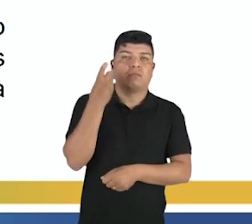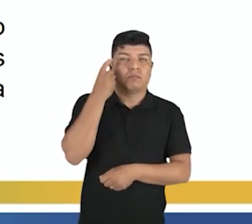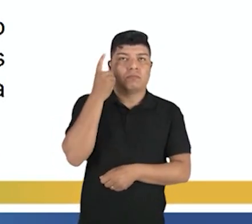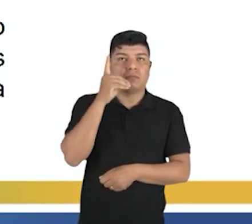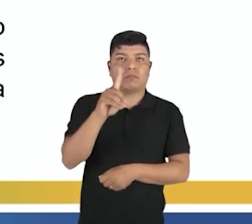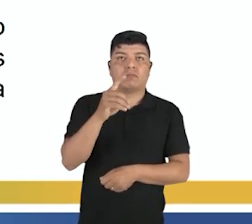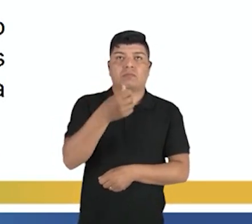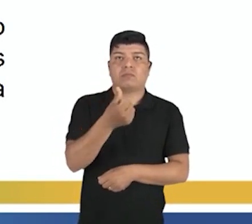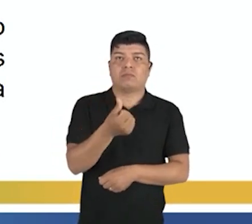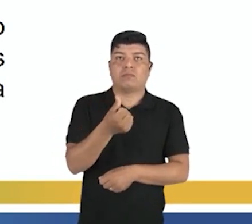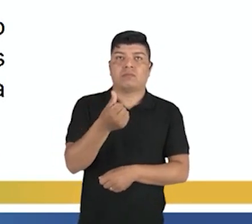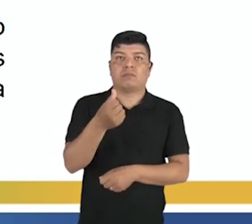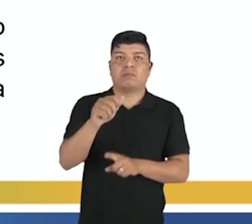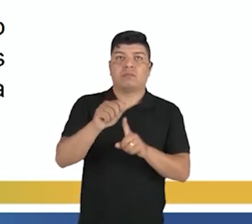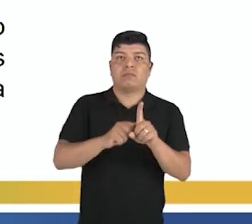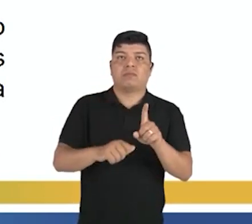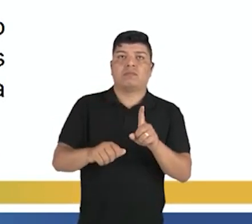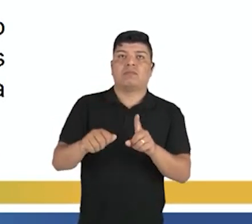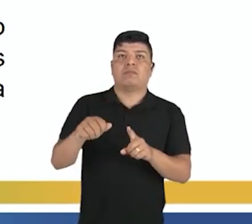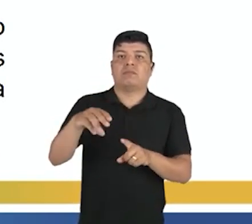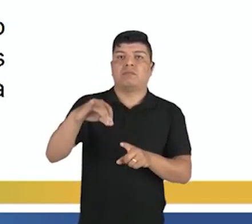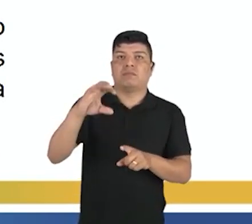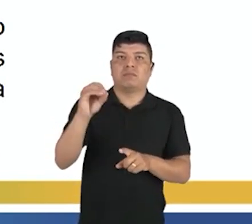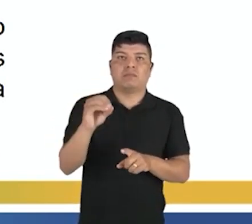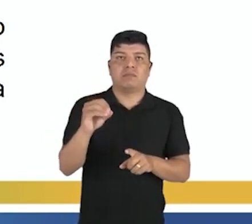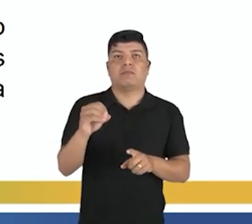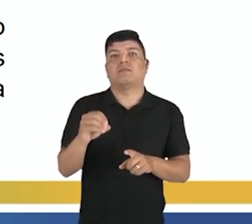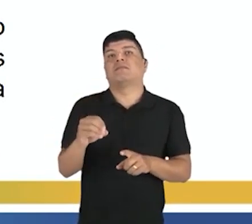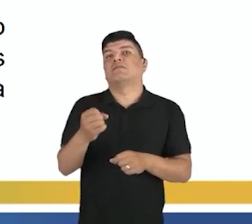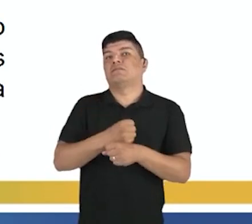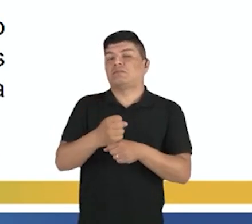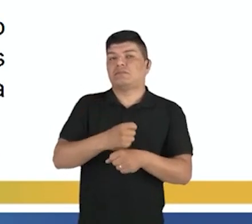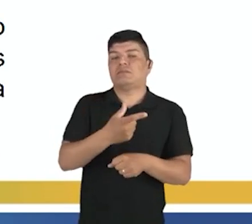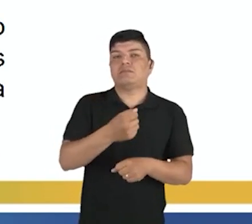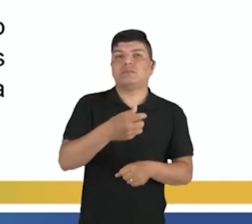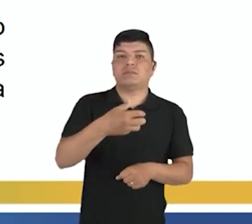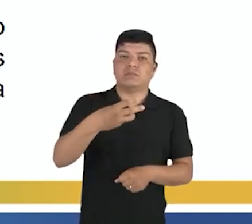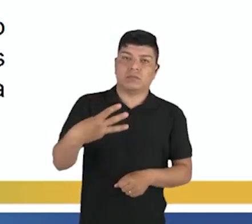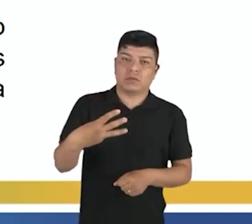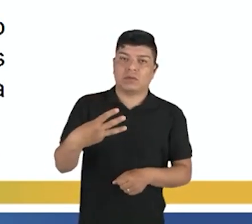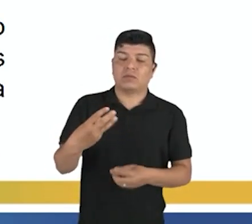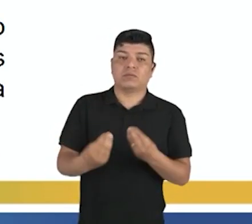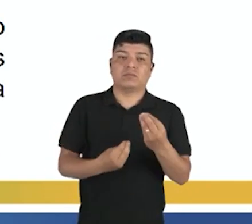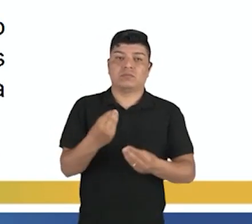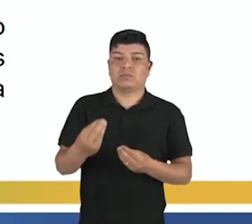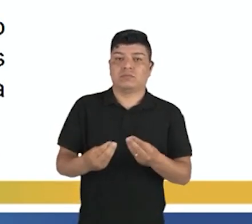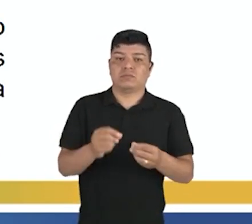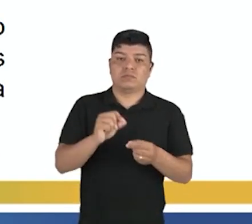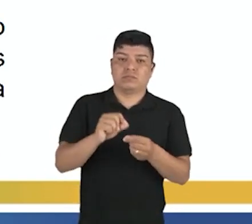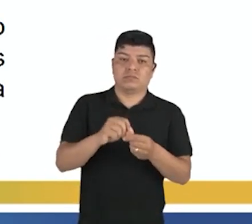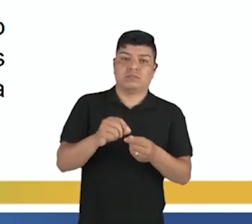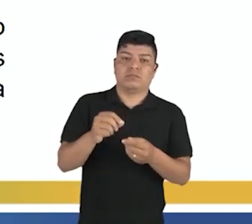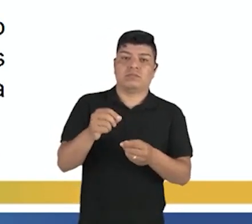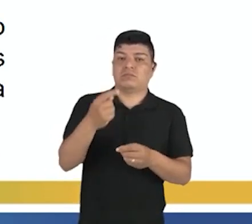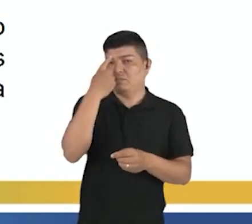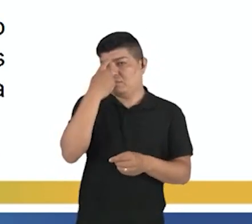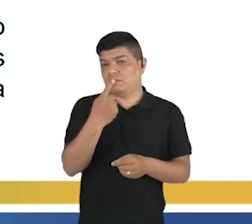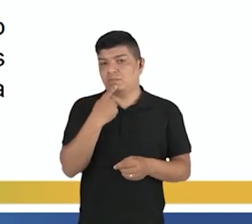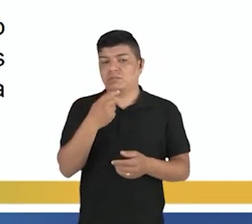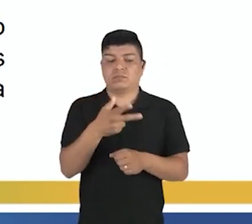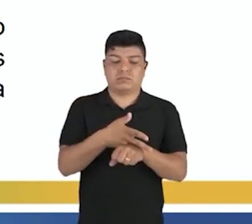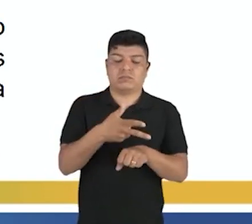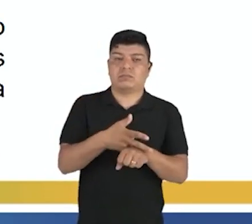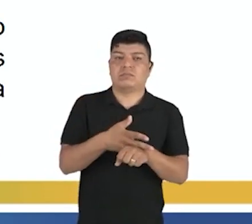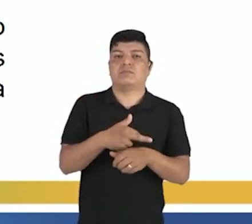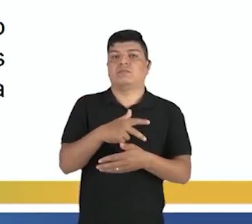na potencialidade que o tablet oferece na escola, acessar e produzir imagens, vídeos, textos na